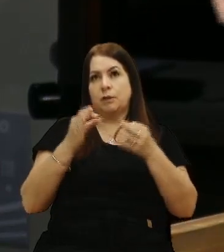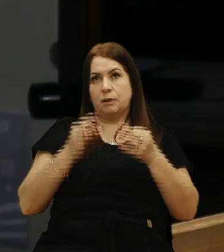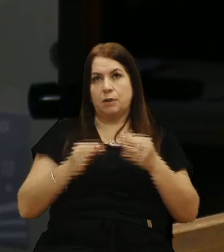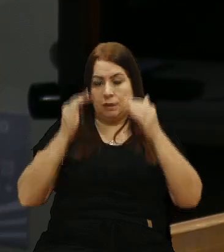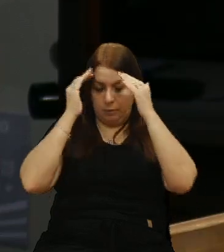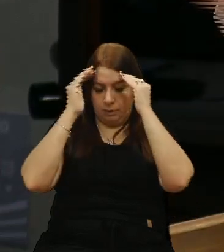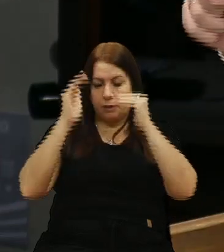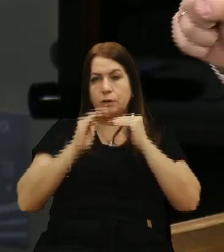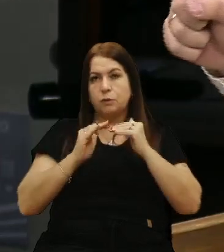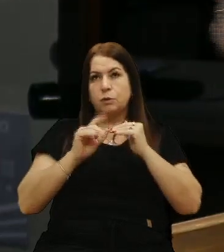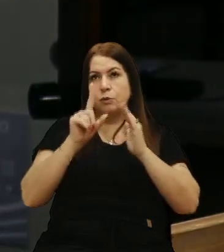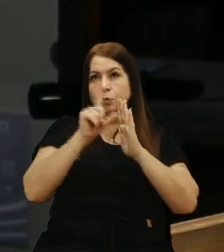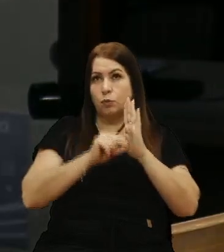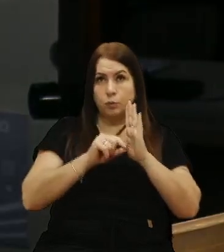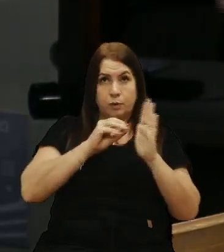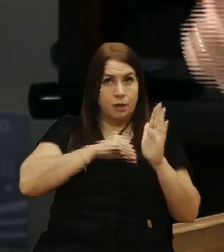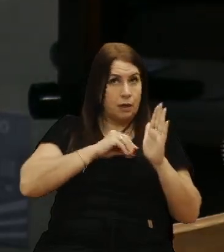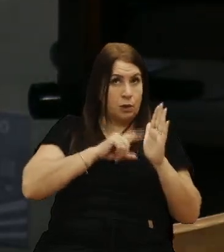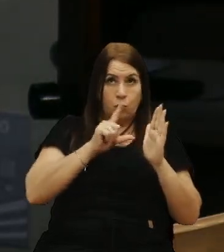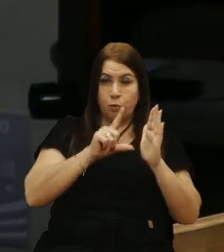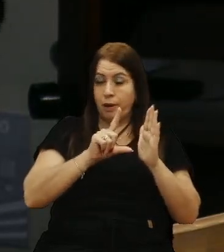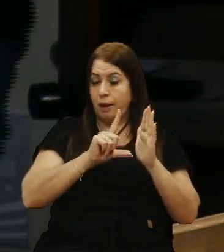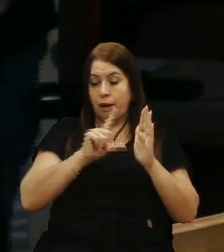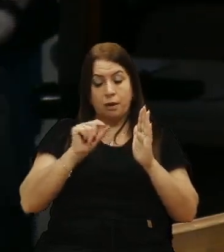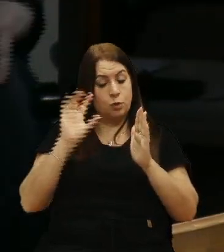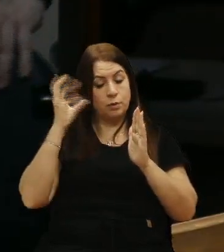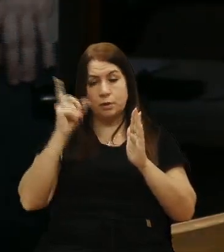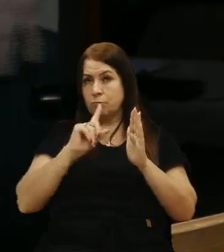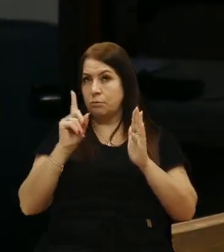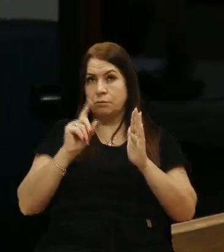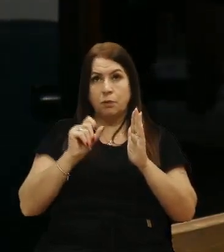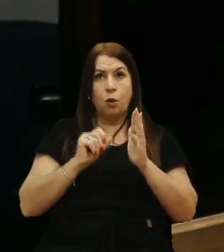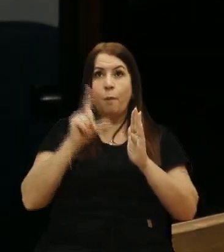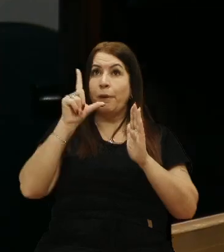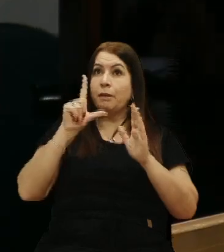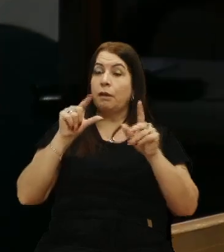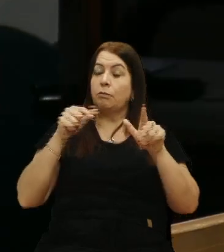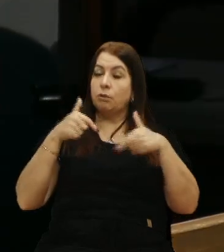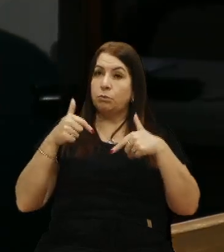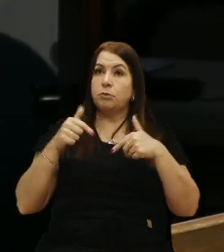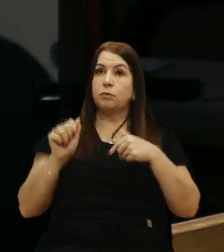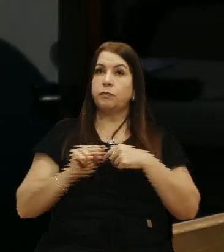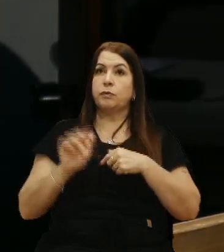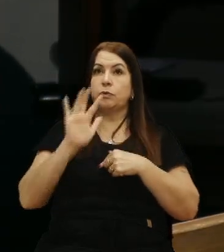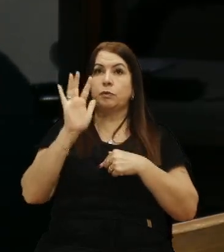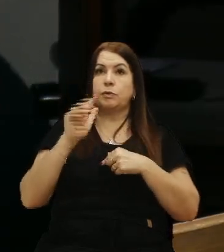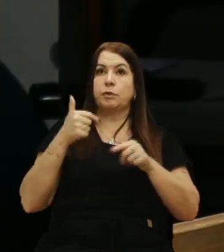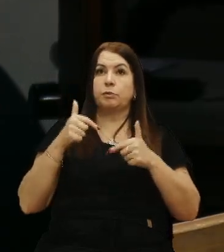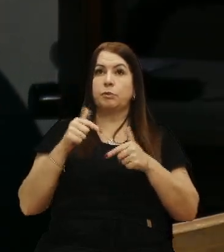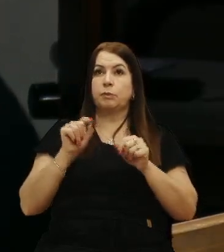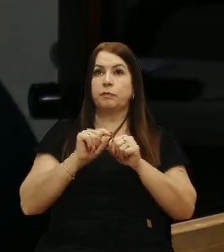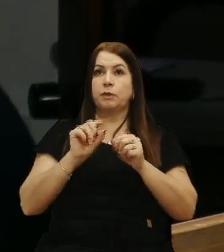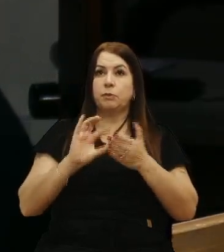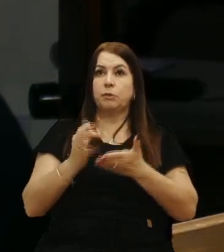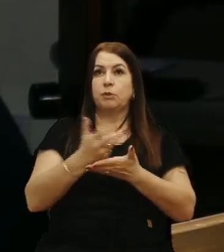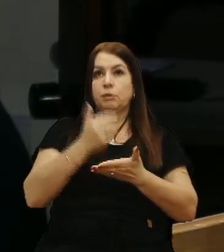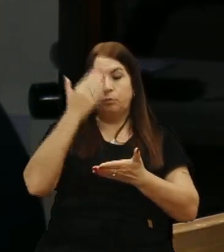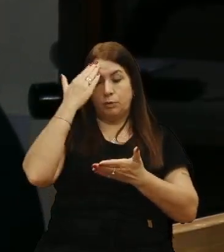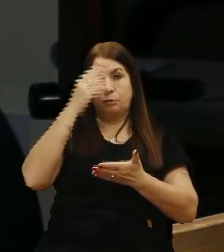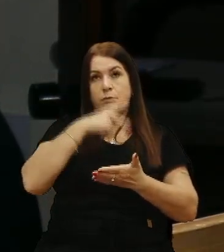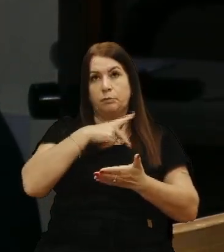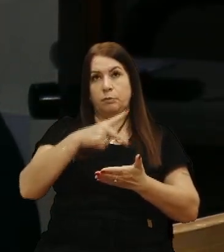respeitada. Reduzir o salário de alguém não é saída para nada. O que tem que aumentar o serviço e a valoração dos serviços prestados pela Codeca. Obrigado,